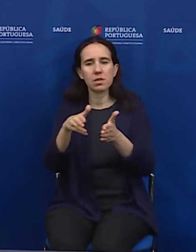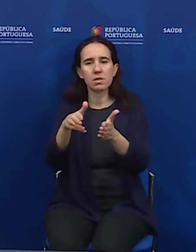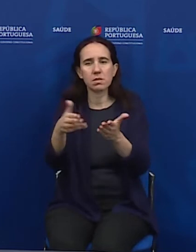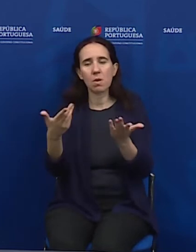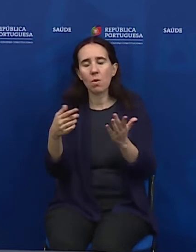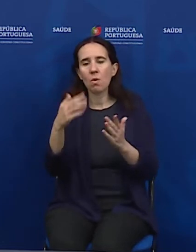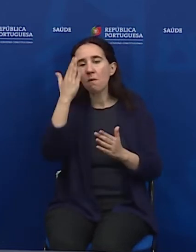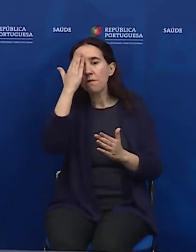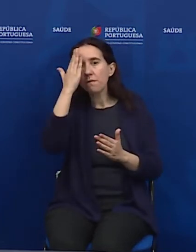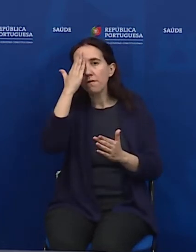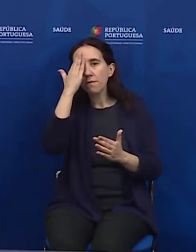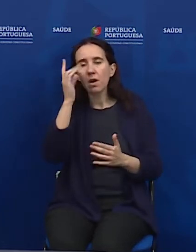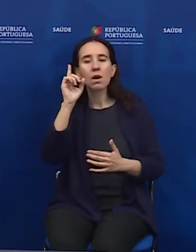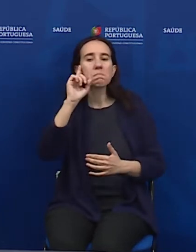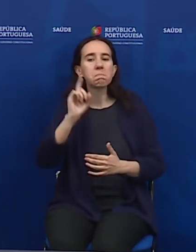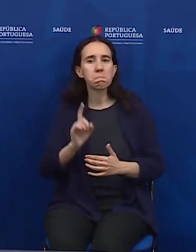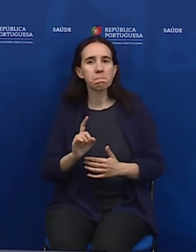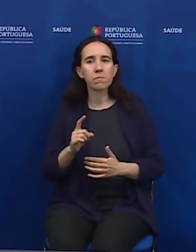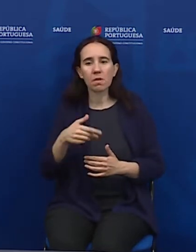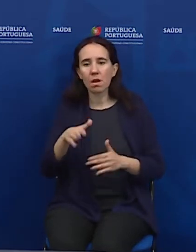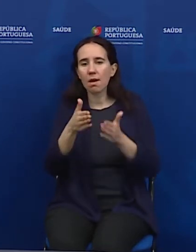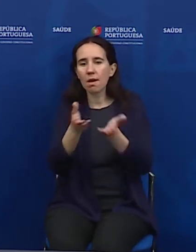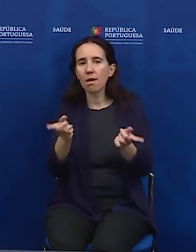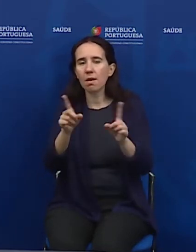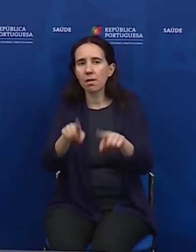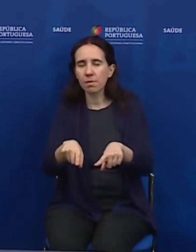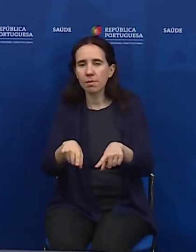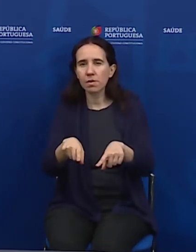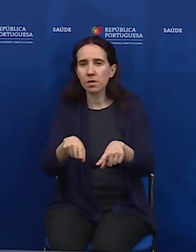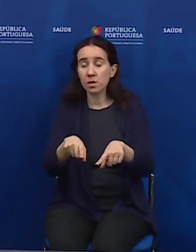de previsão para a reabertura